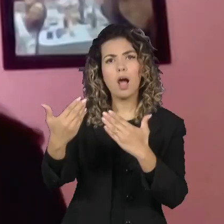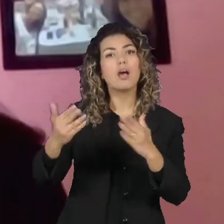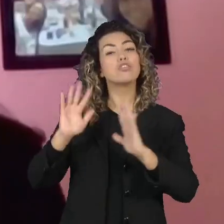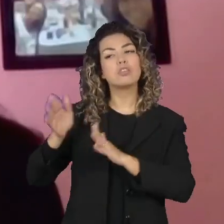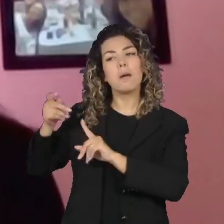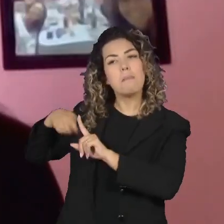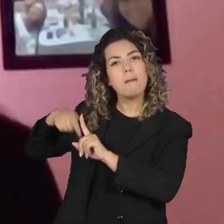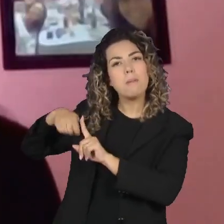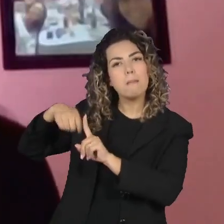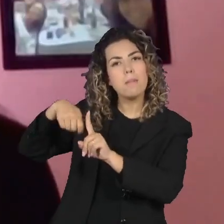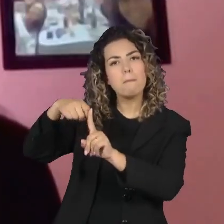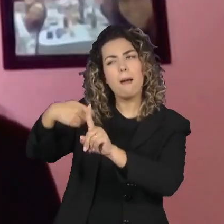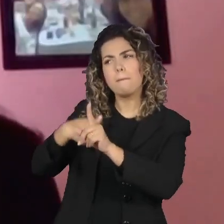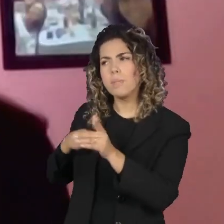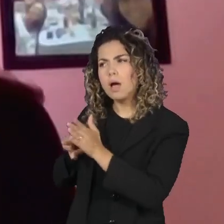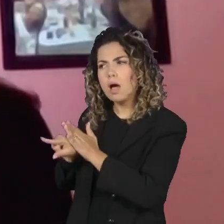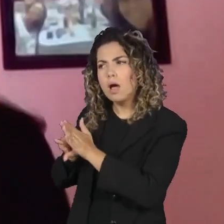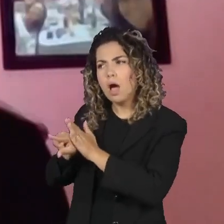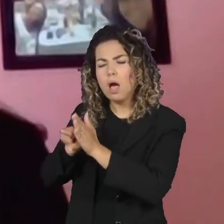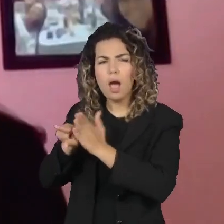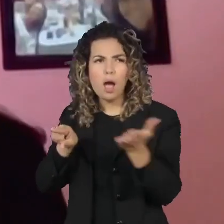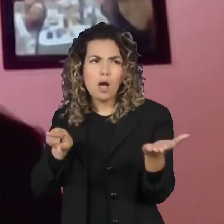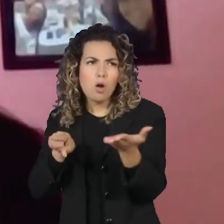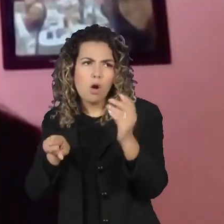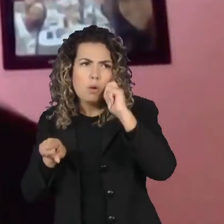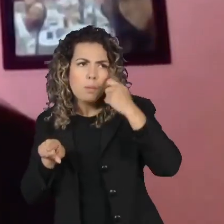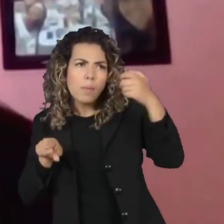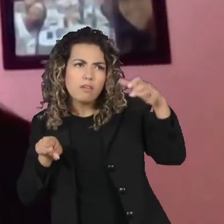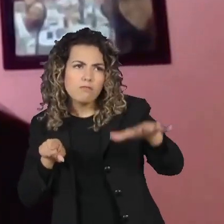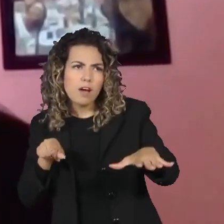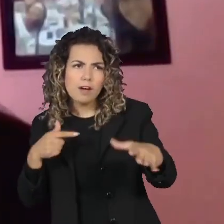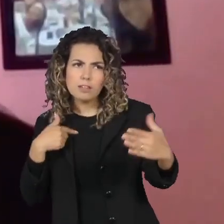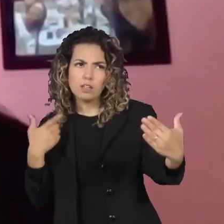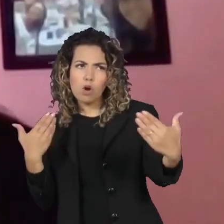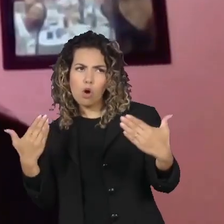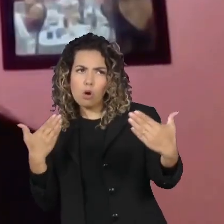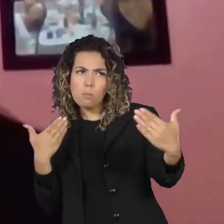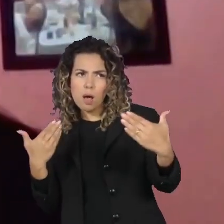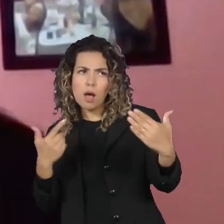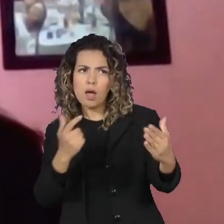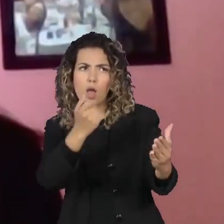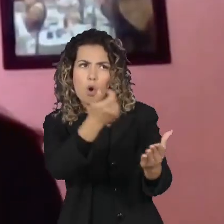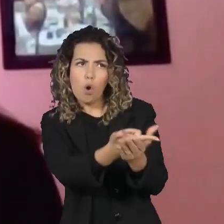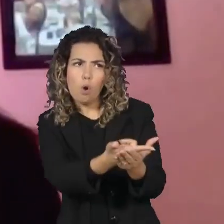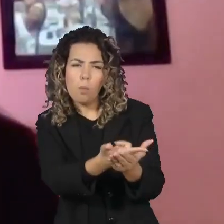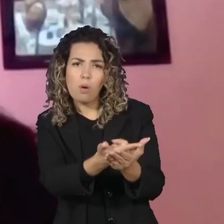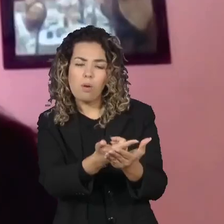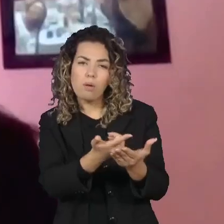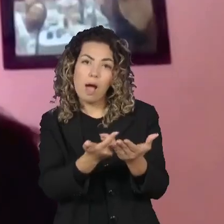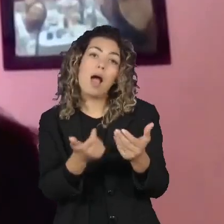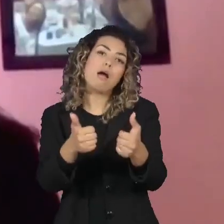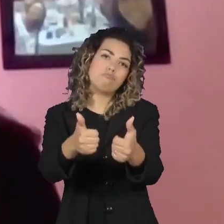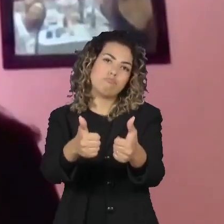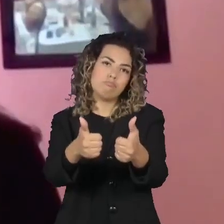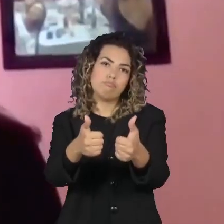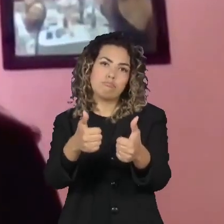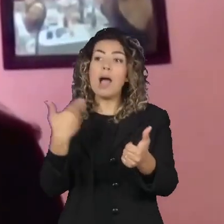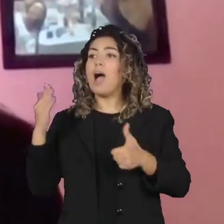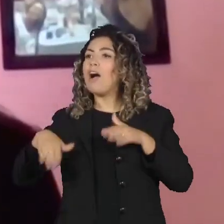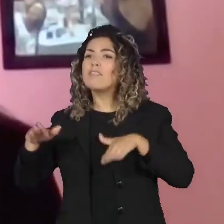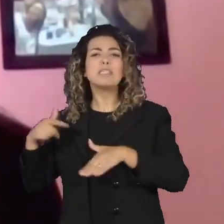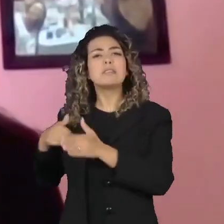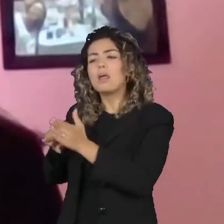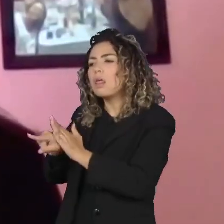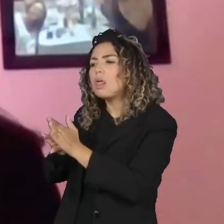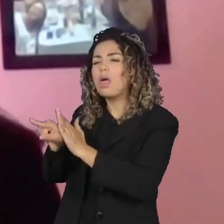um desconto mais expressivo para poder fazer a compra. Outras estão simplesmente indo no mesmo caminho que vai todo mundo, que